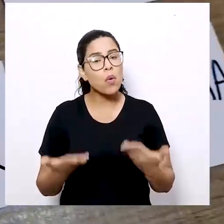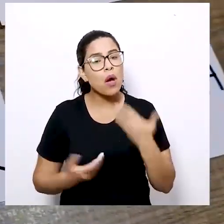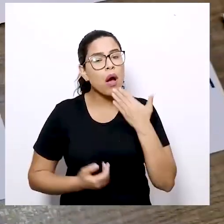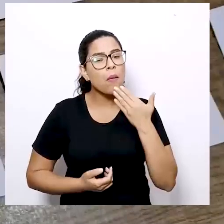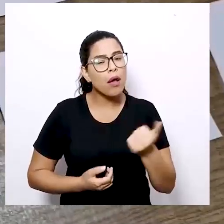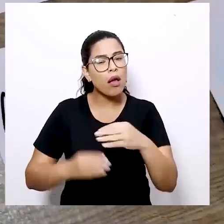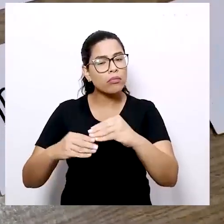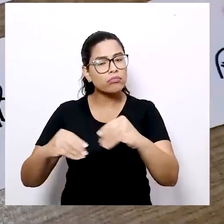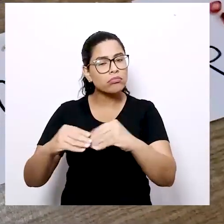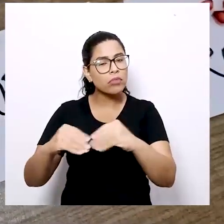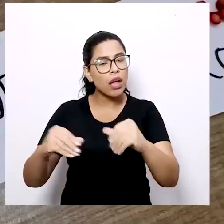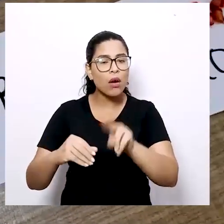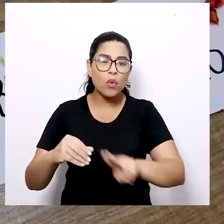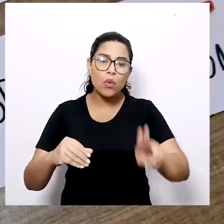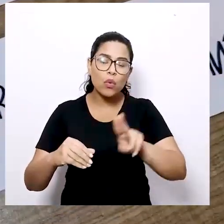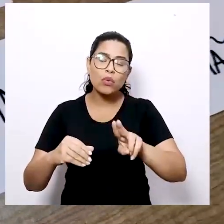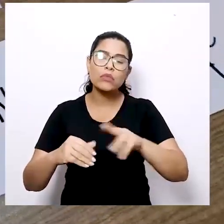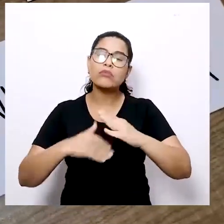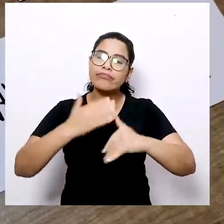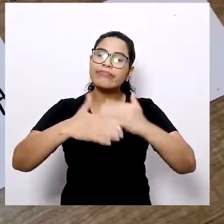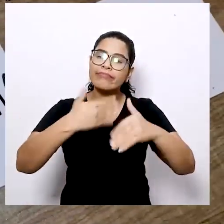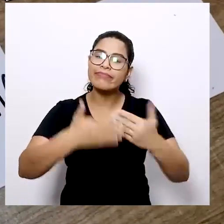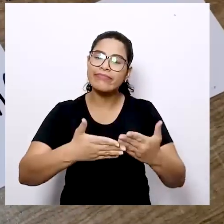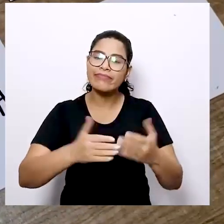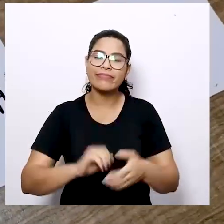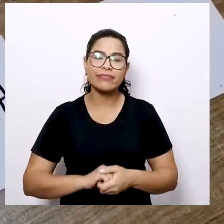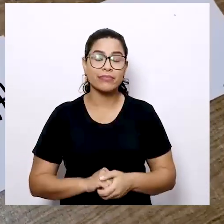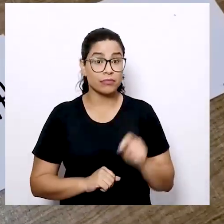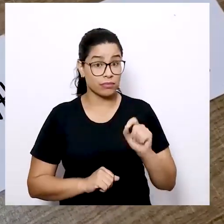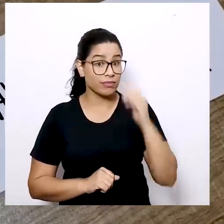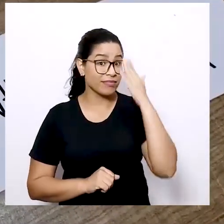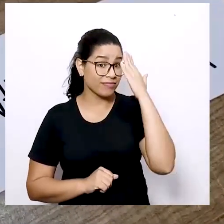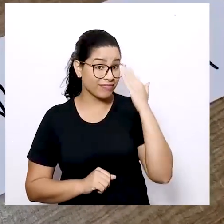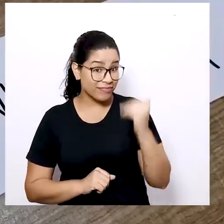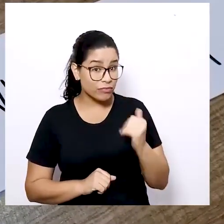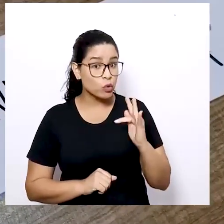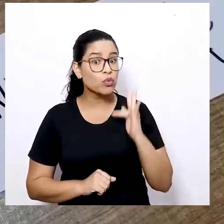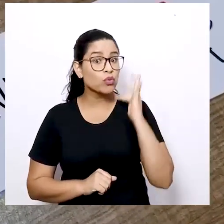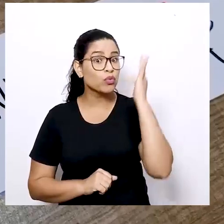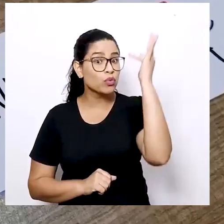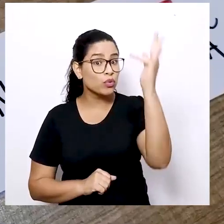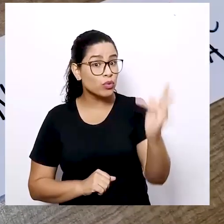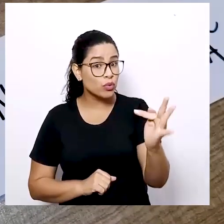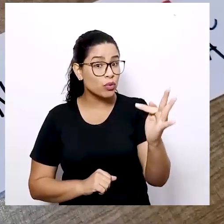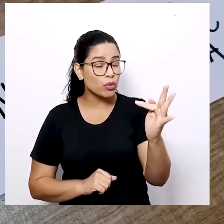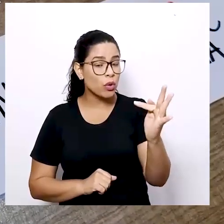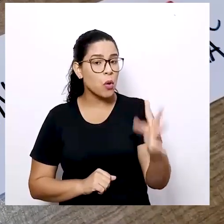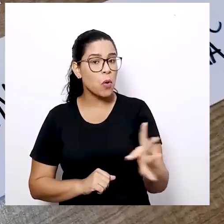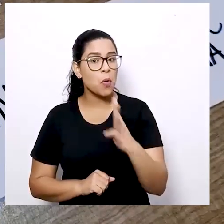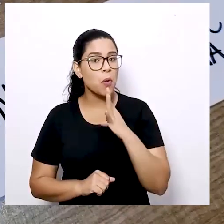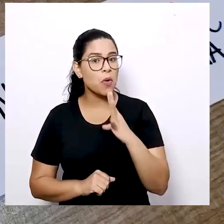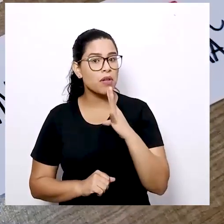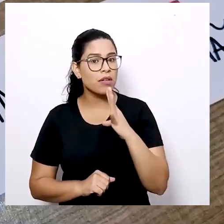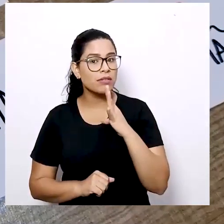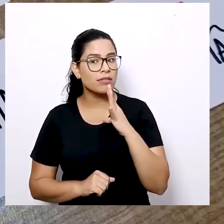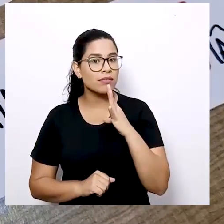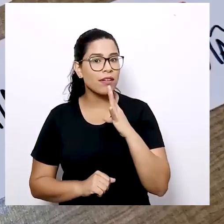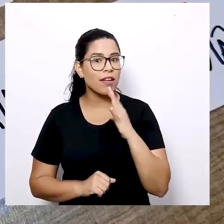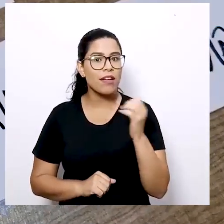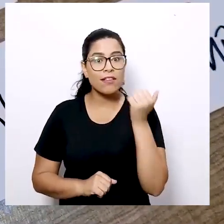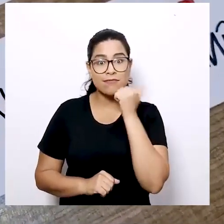a melhor terra para plantar e assim por diante. Quem sabe, no futuro, não conhecerei